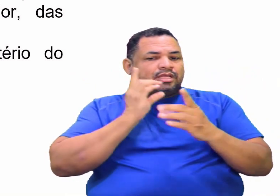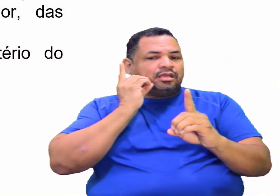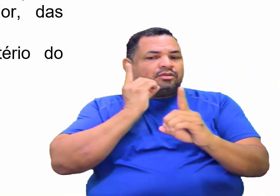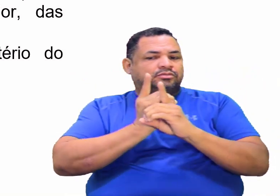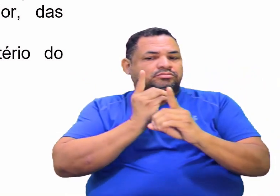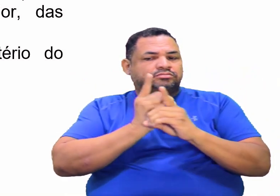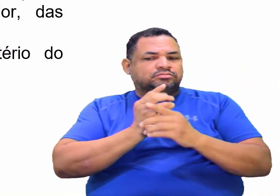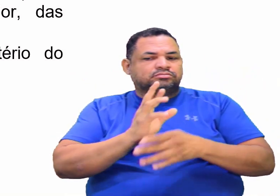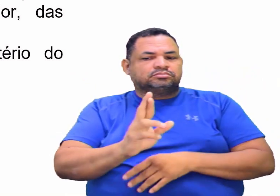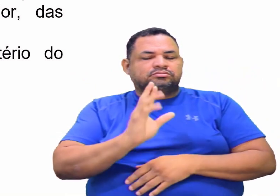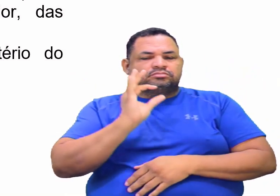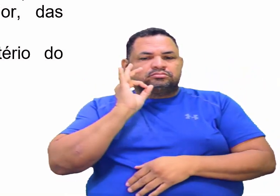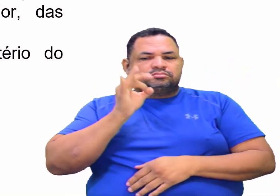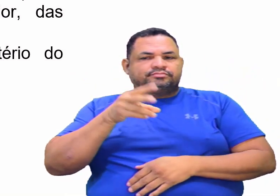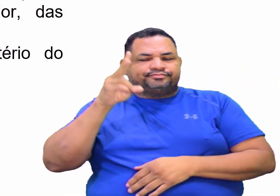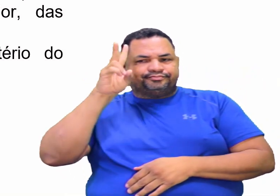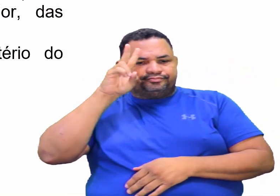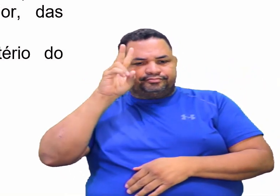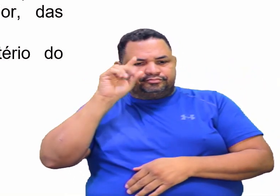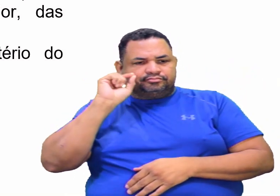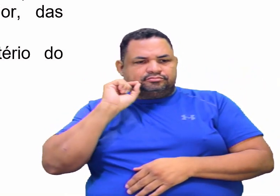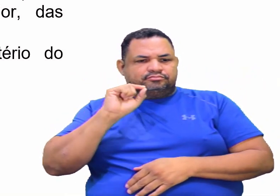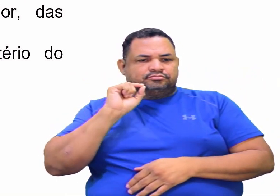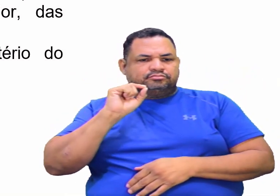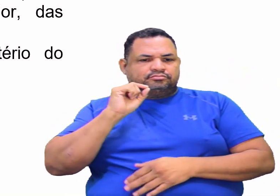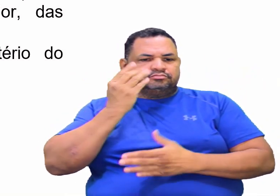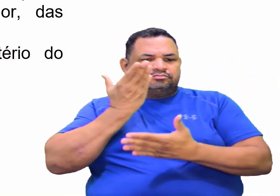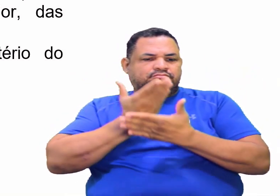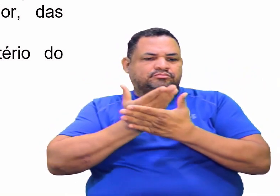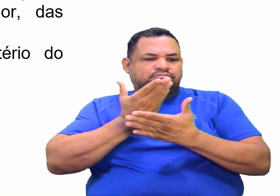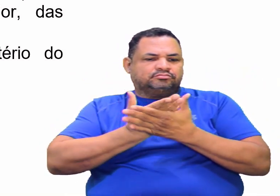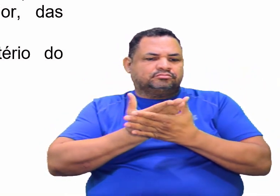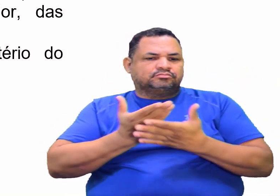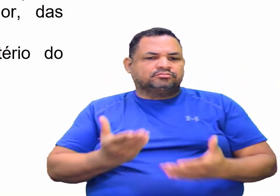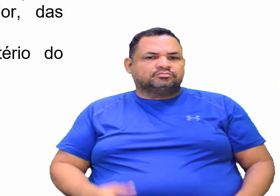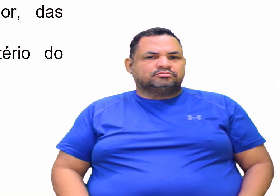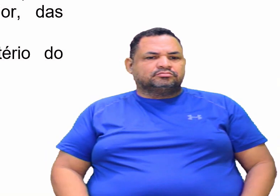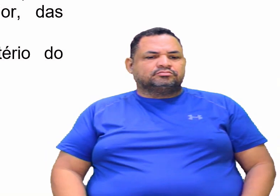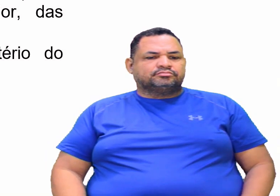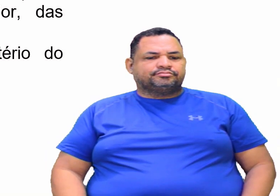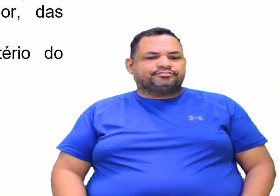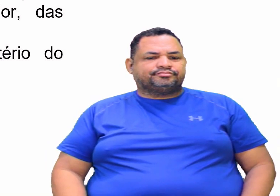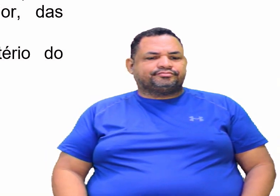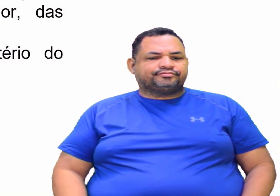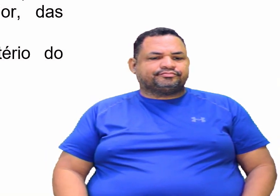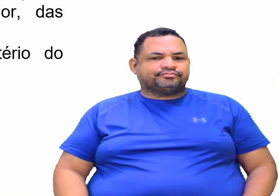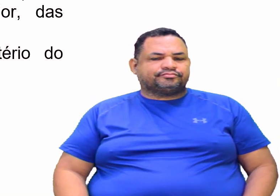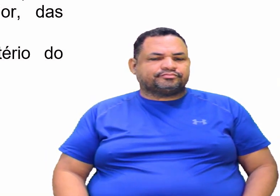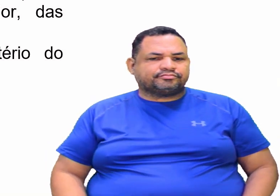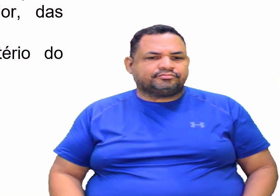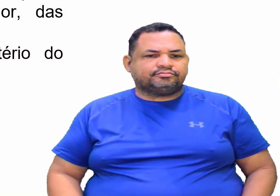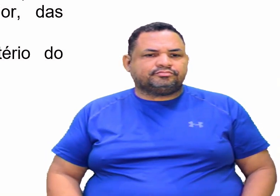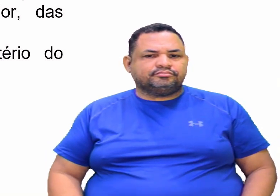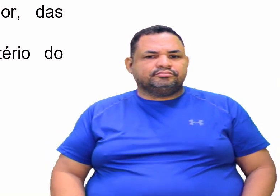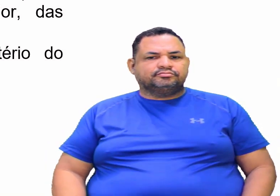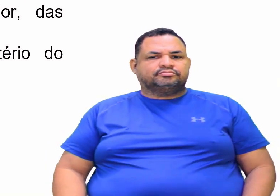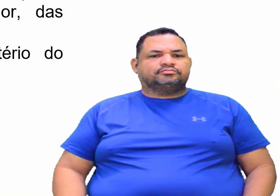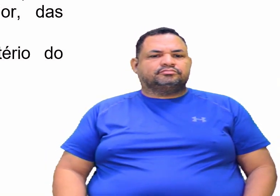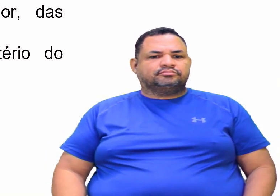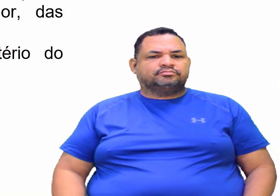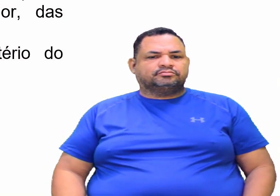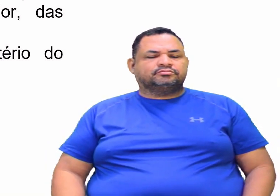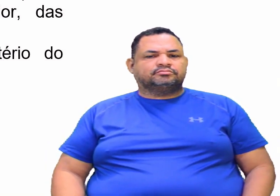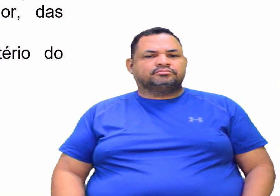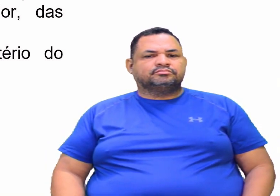resposta certa, né? Lembrar do que foi estudado, né? As próprias inserções,